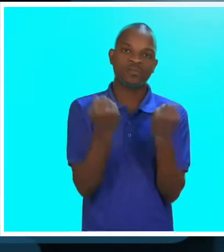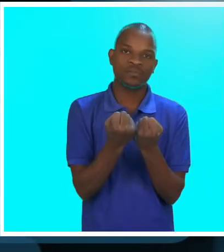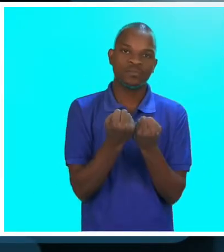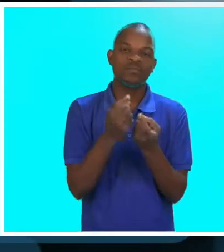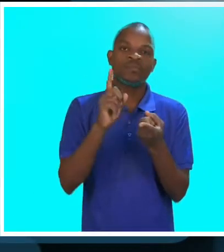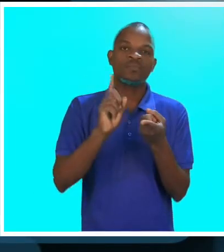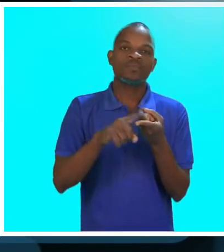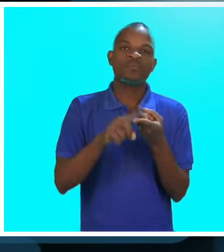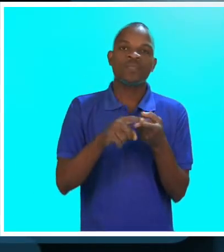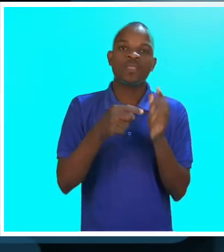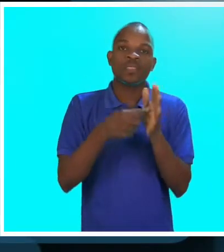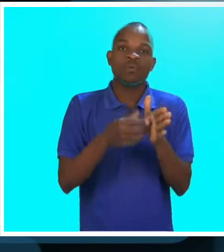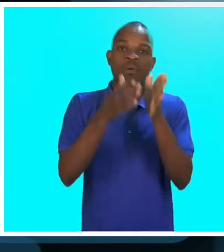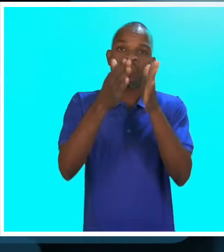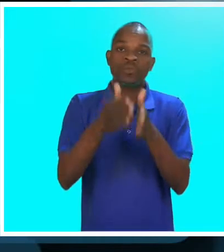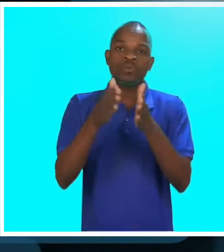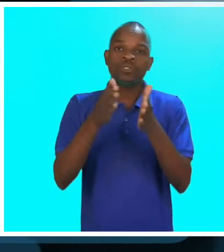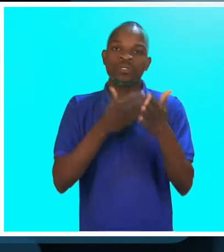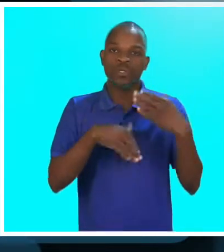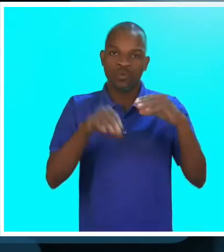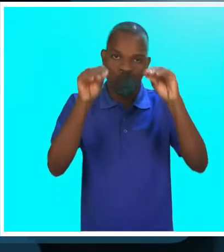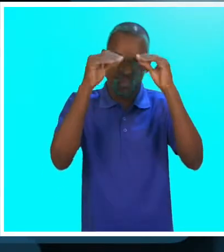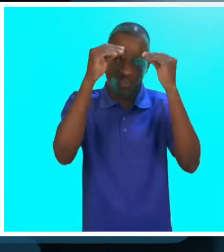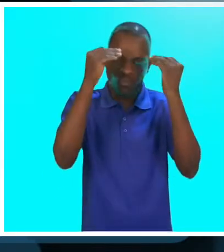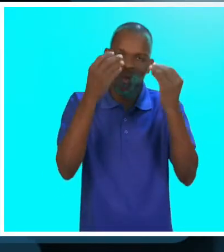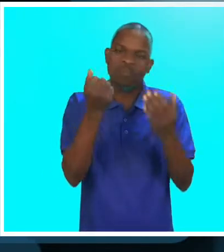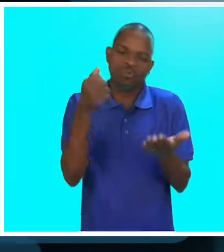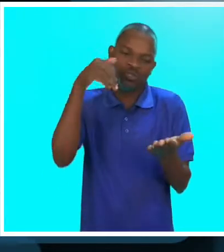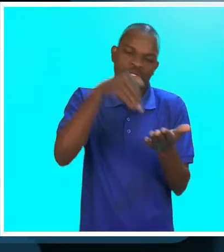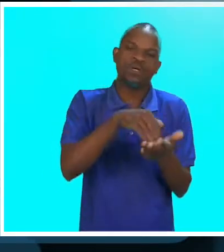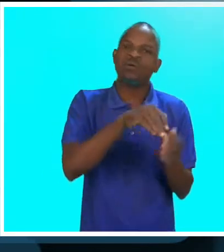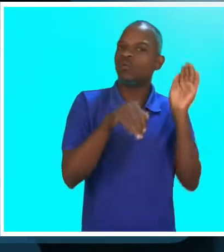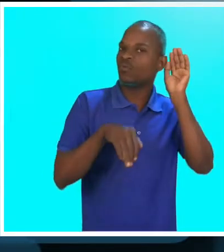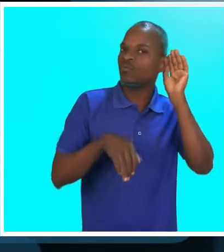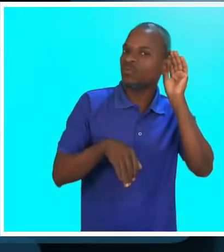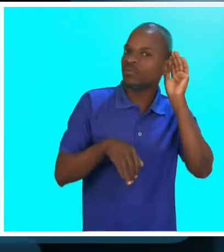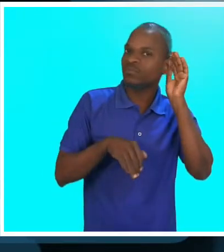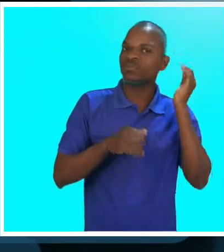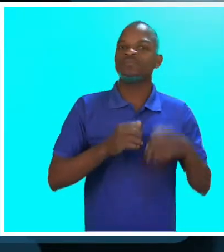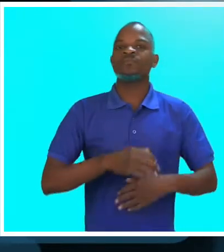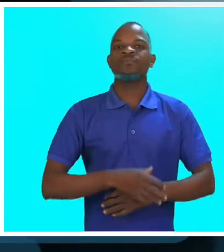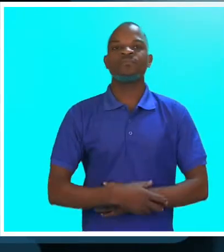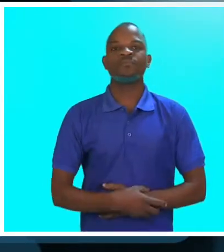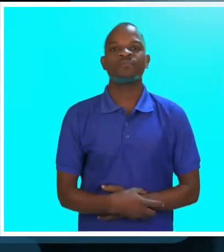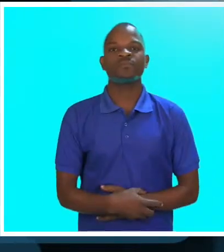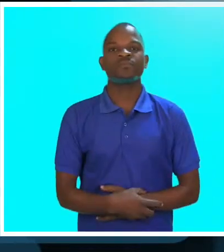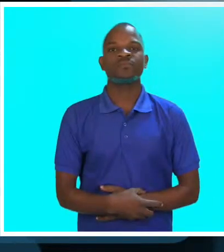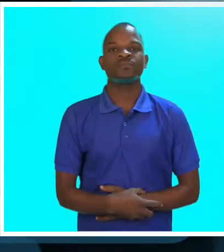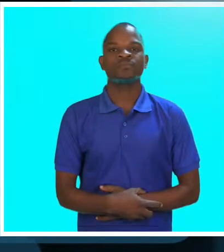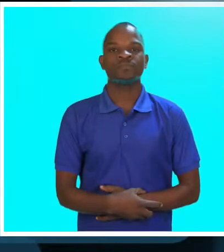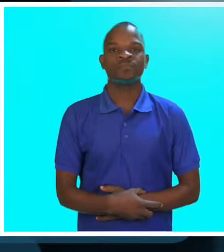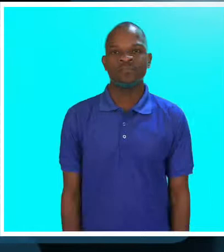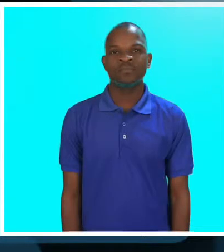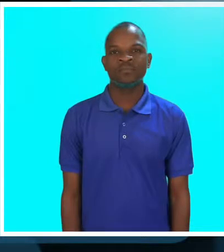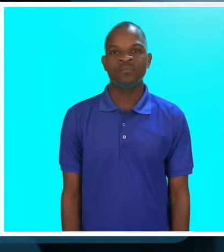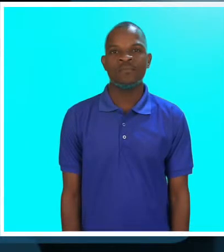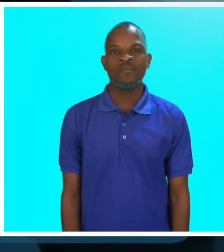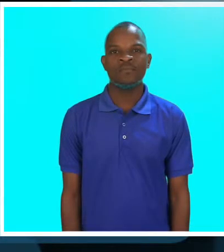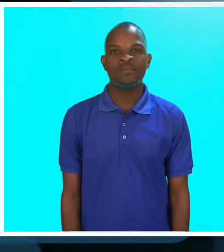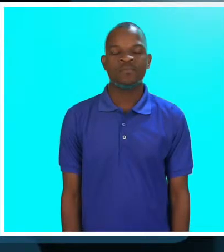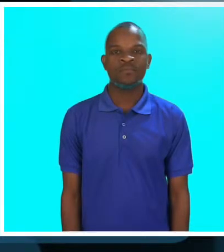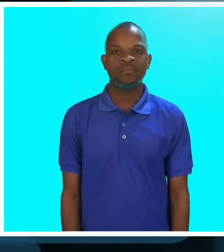e para aqueles que pretenderem frequentar um curso vão tê-la mais informações muito obrigado